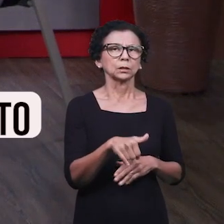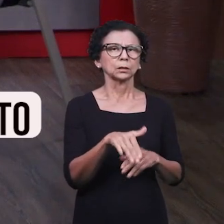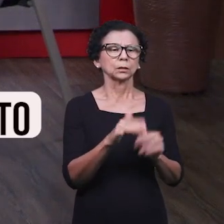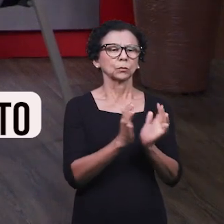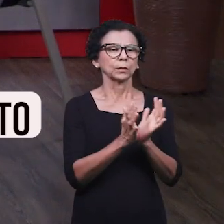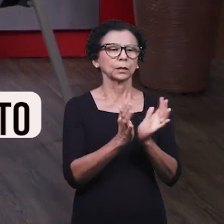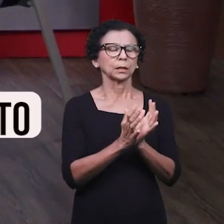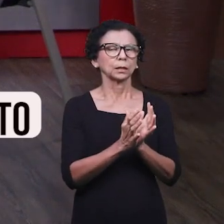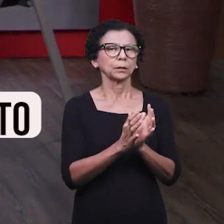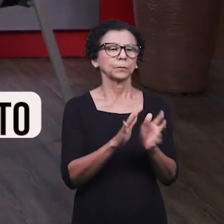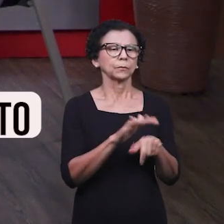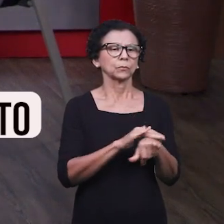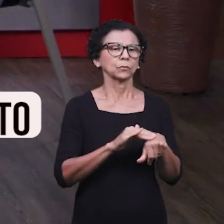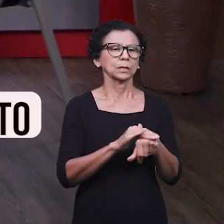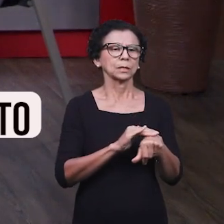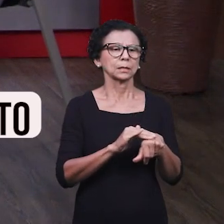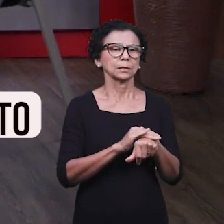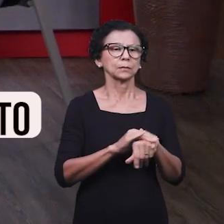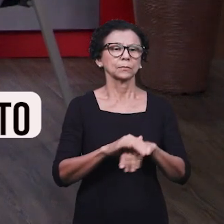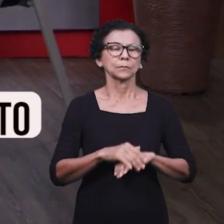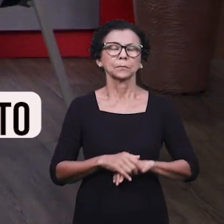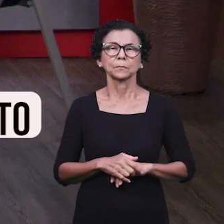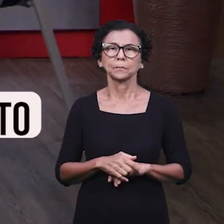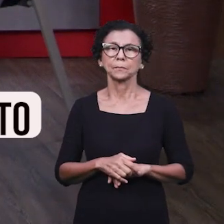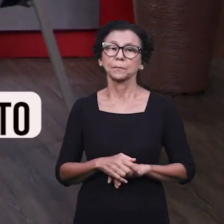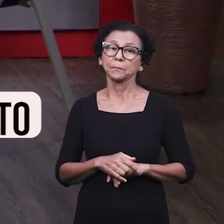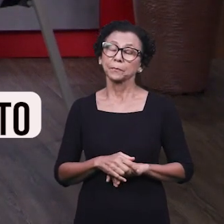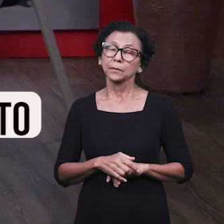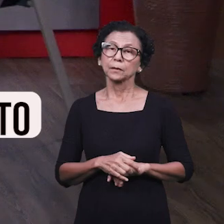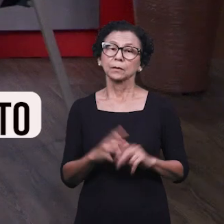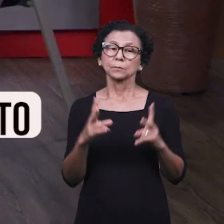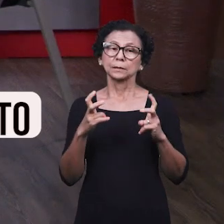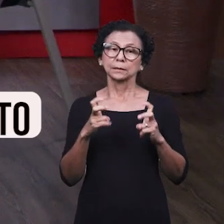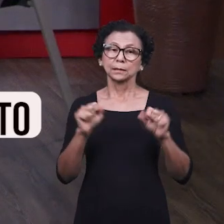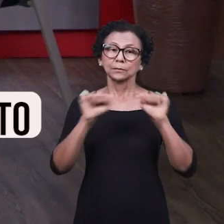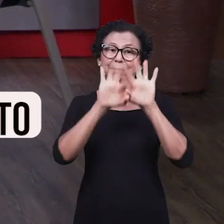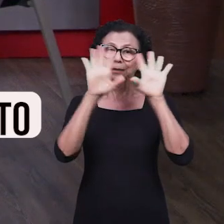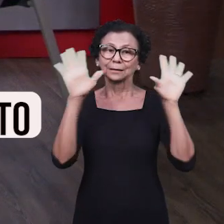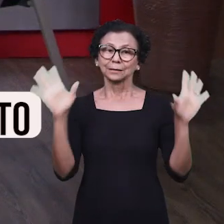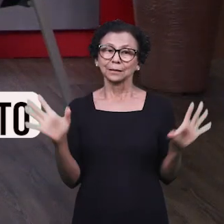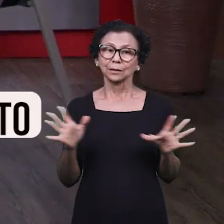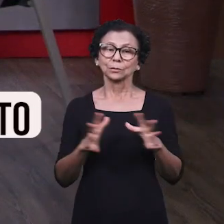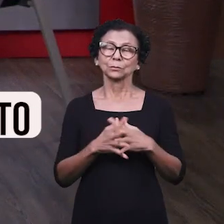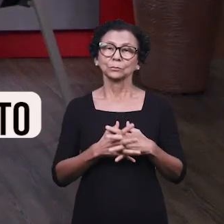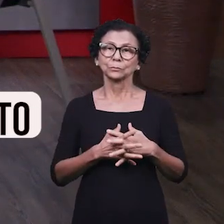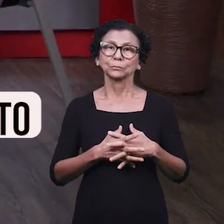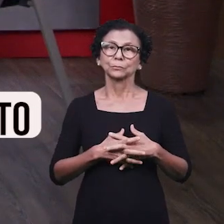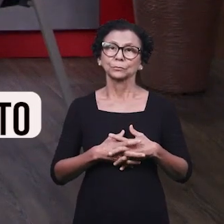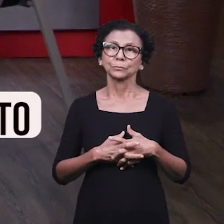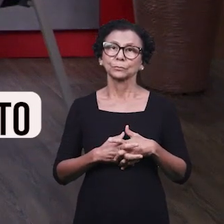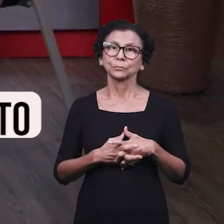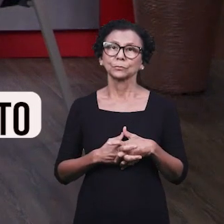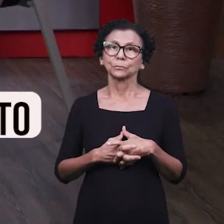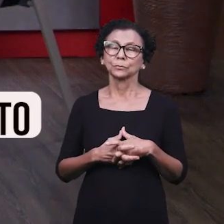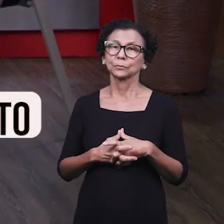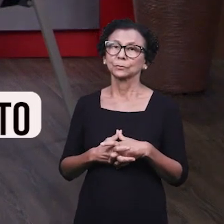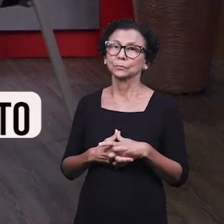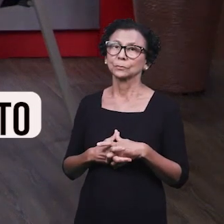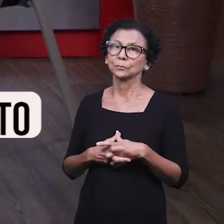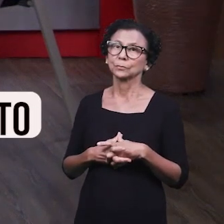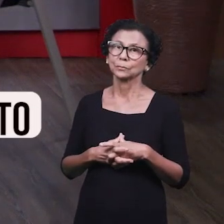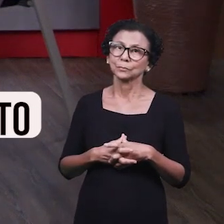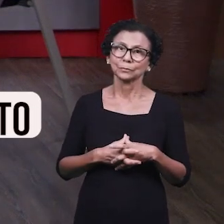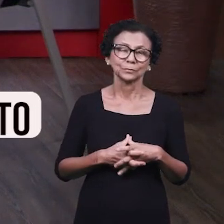equipe da escola, e ela fala, é visível, é claro, é direto a indicação de um estudante que